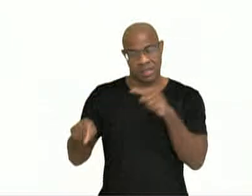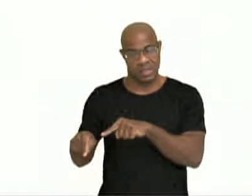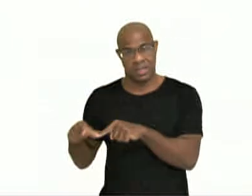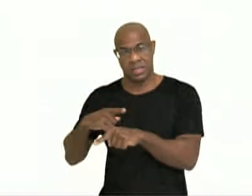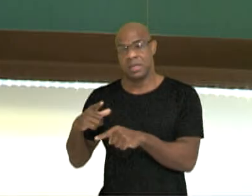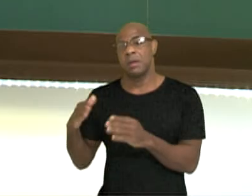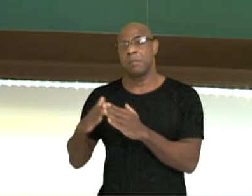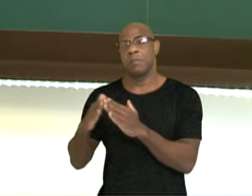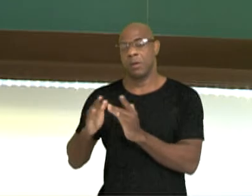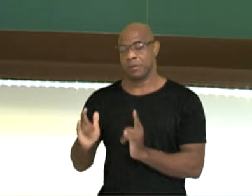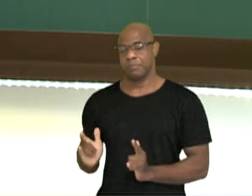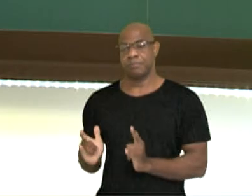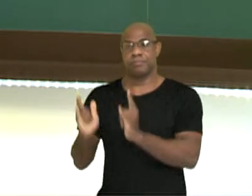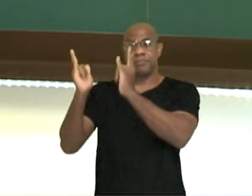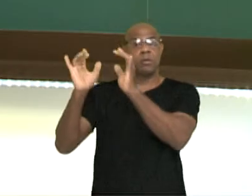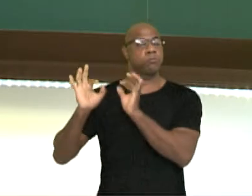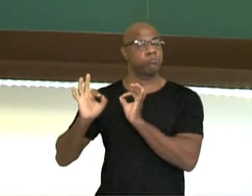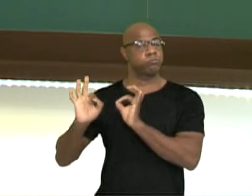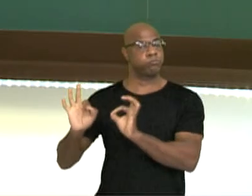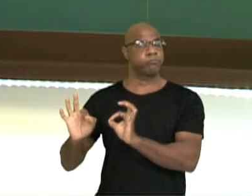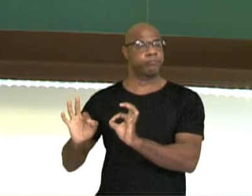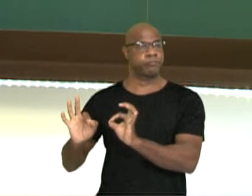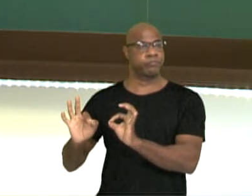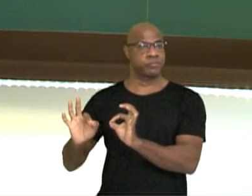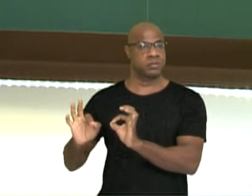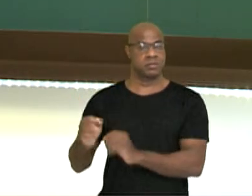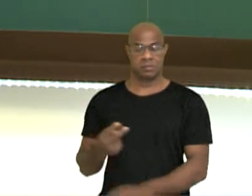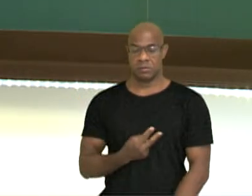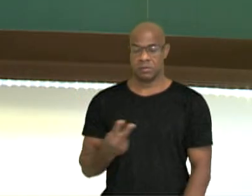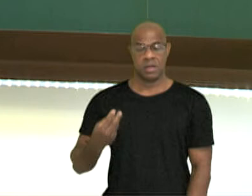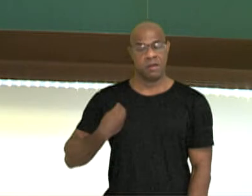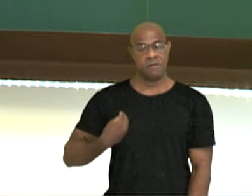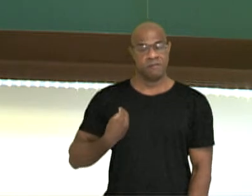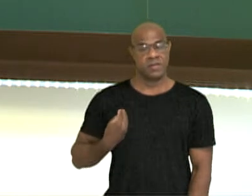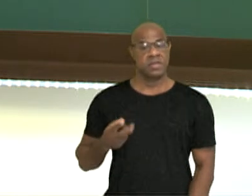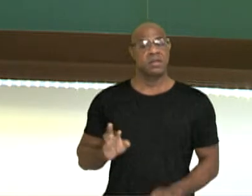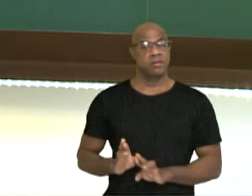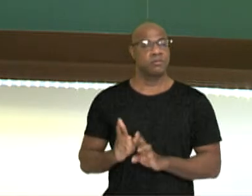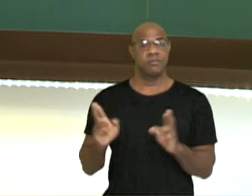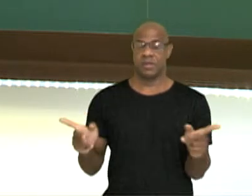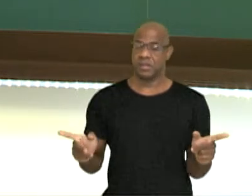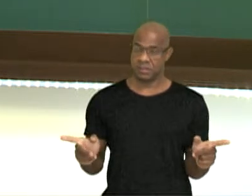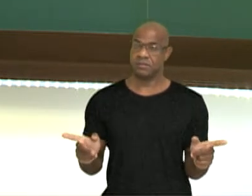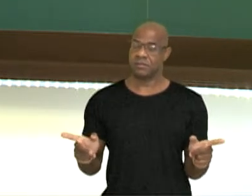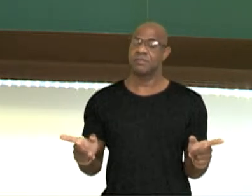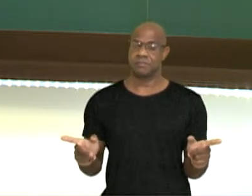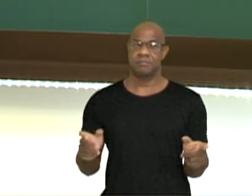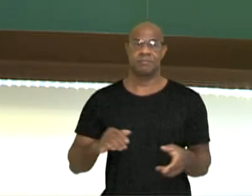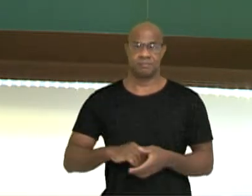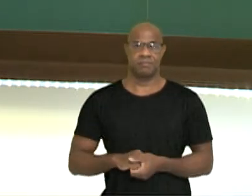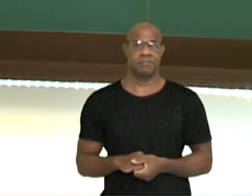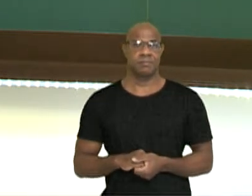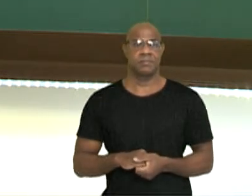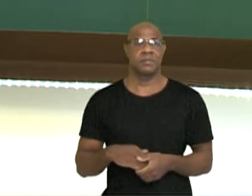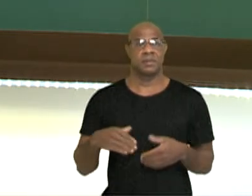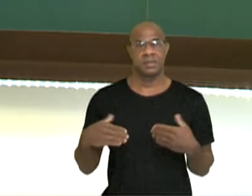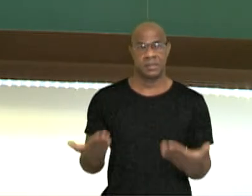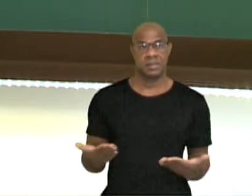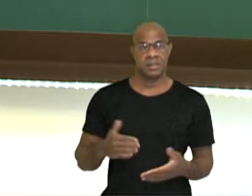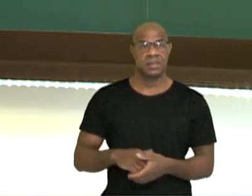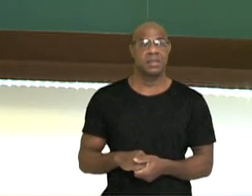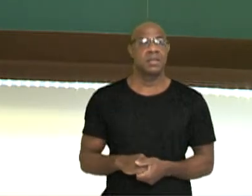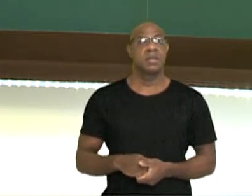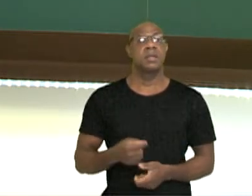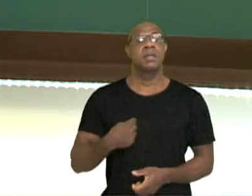num apartamento luxuoso. Isso indica que os contextos sociais deles provavelmente são diferentes. Isso a